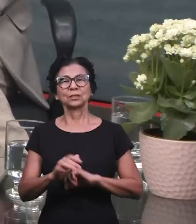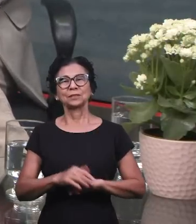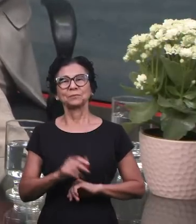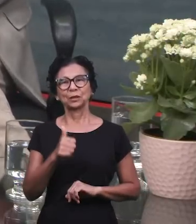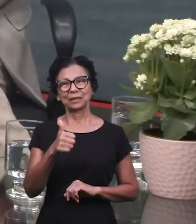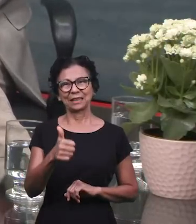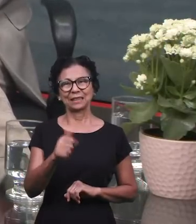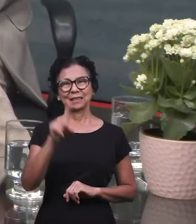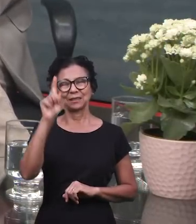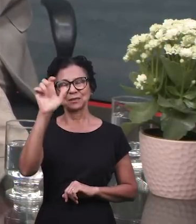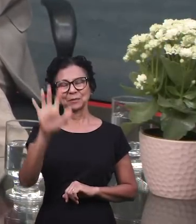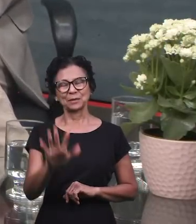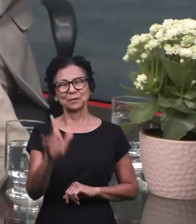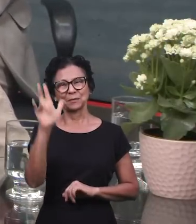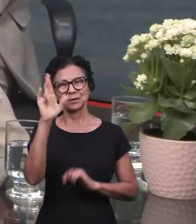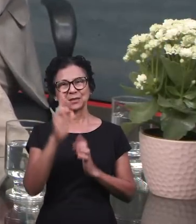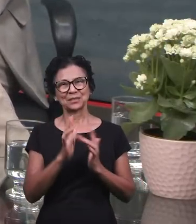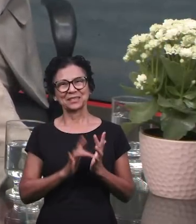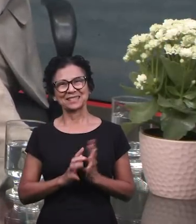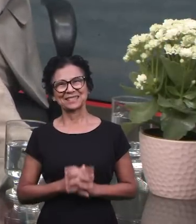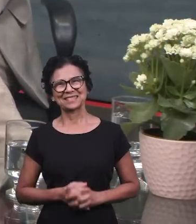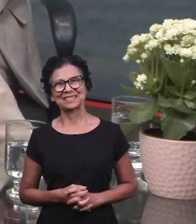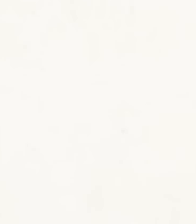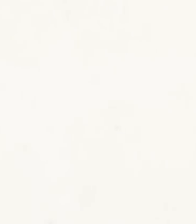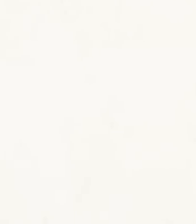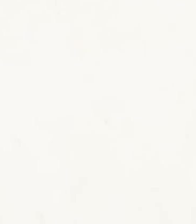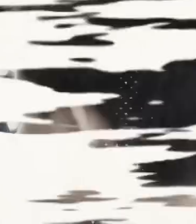tá bom? Deus abençoe, a paz do Senhor Jesus.